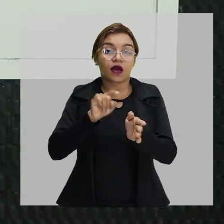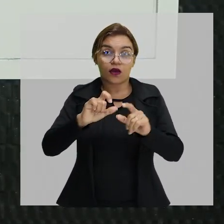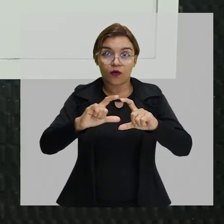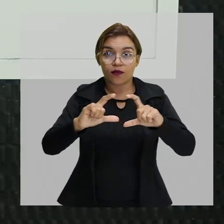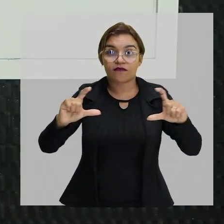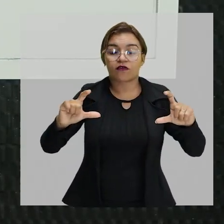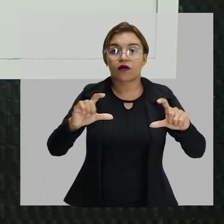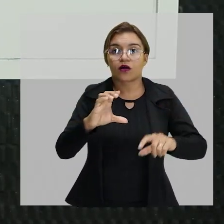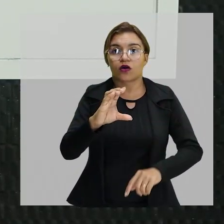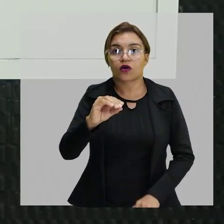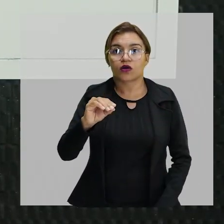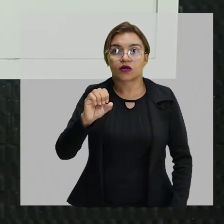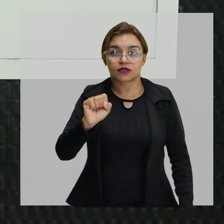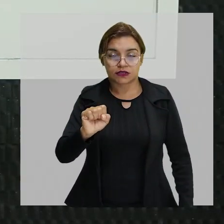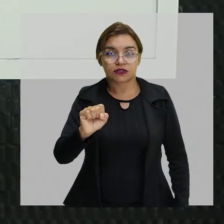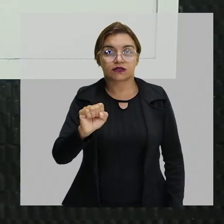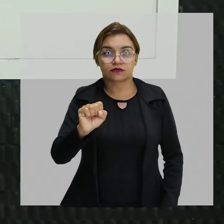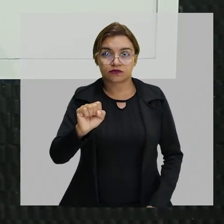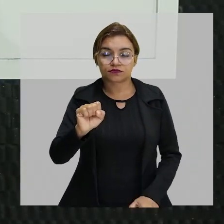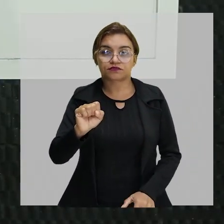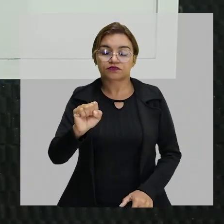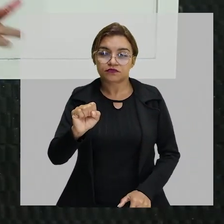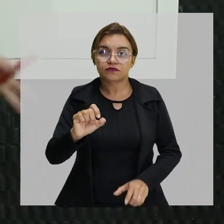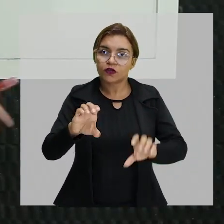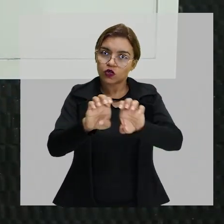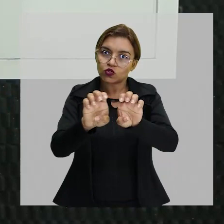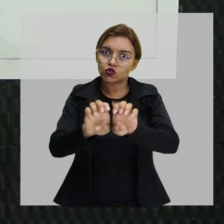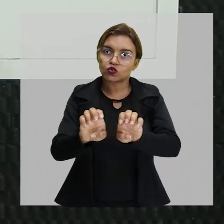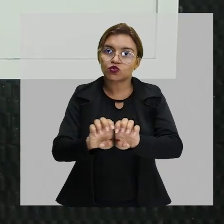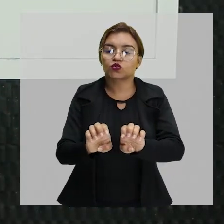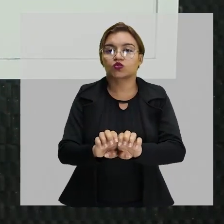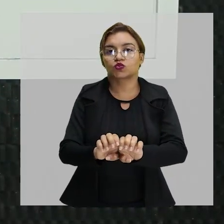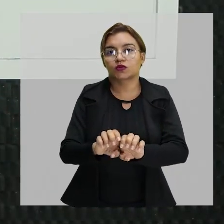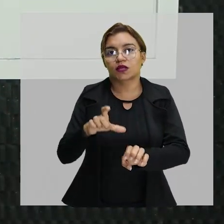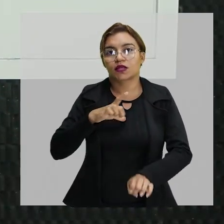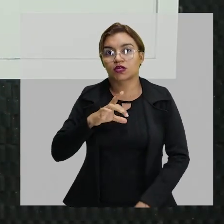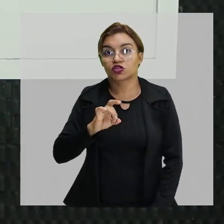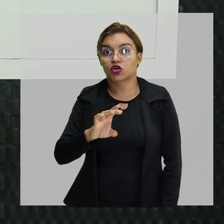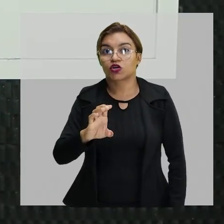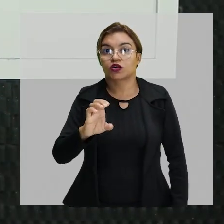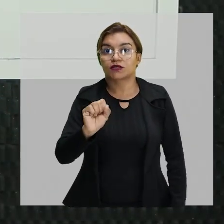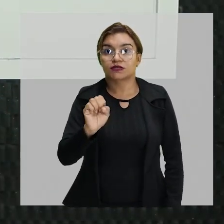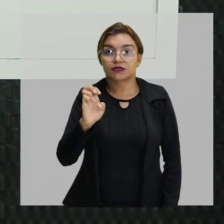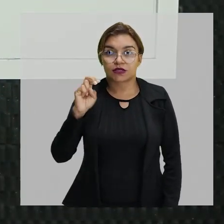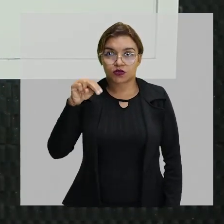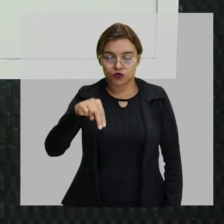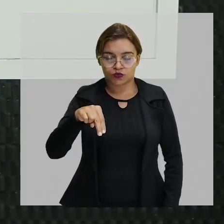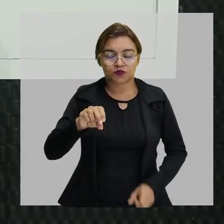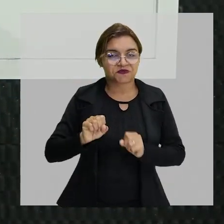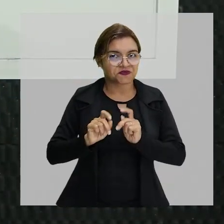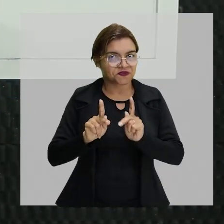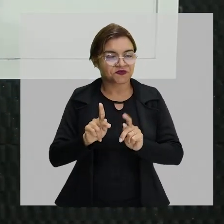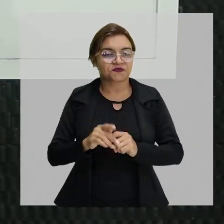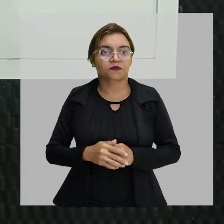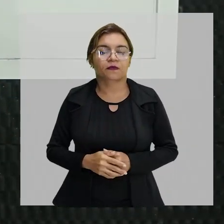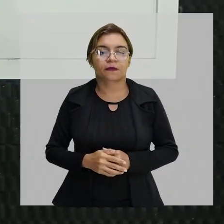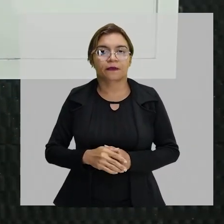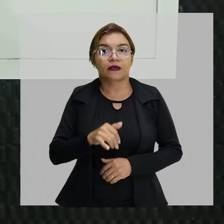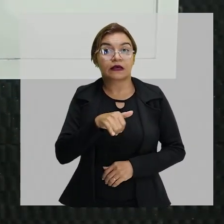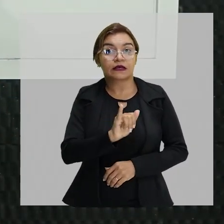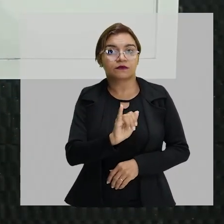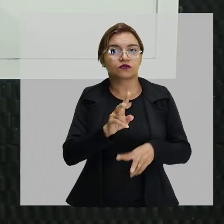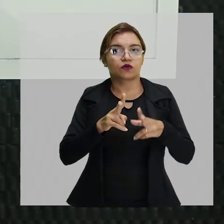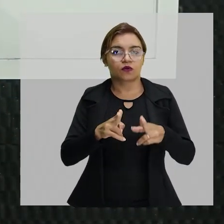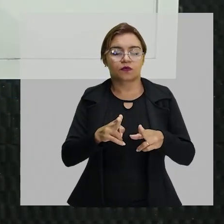do cosseno, mas que na sua estrutura só tem seno. Okay? Então vamos lá. Então y vai